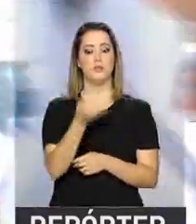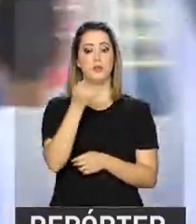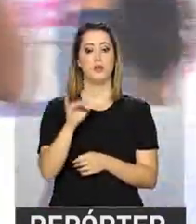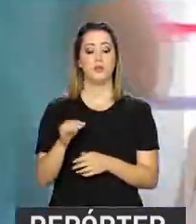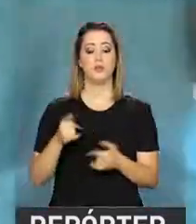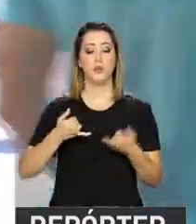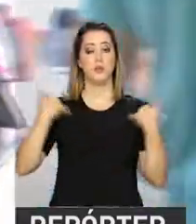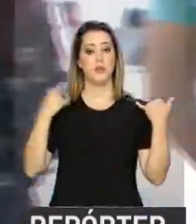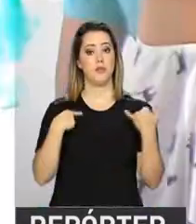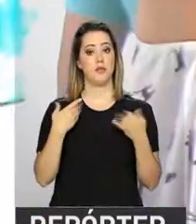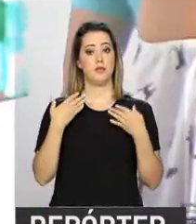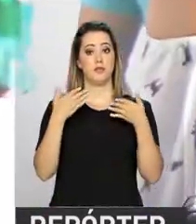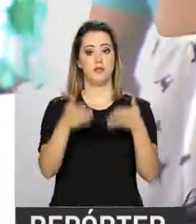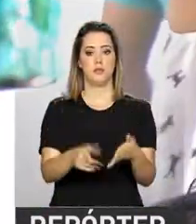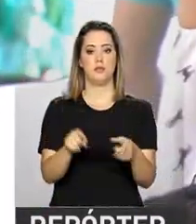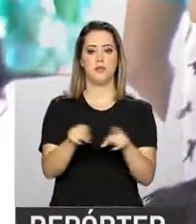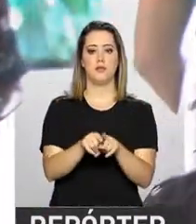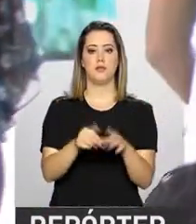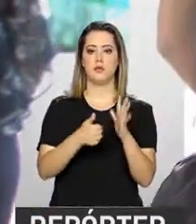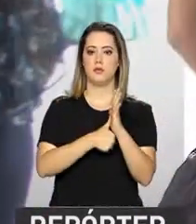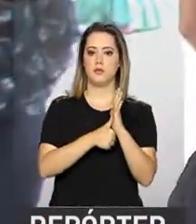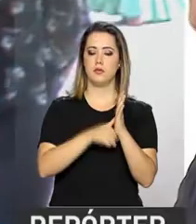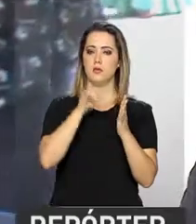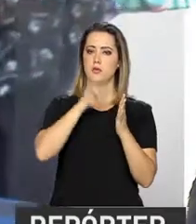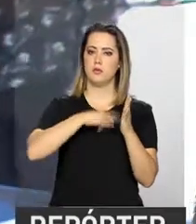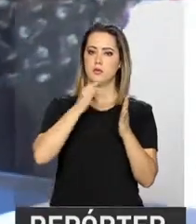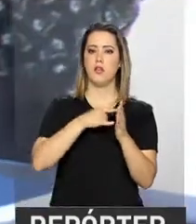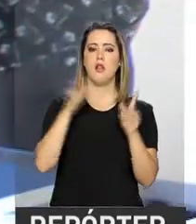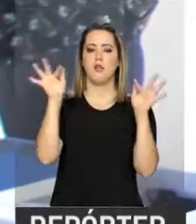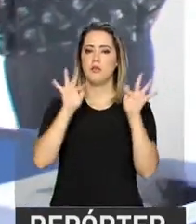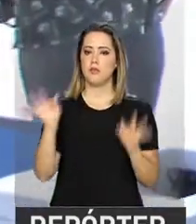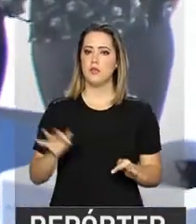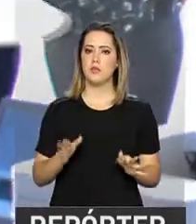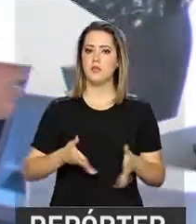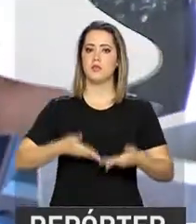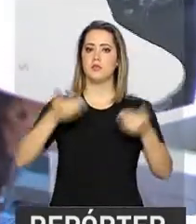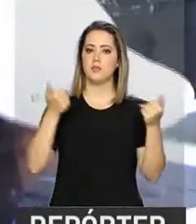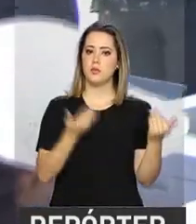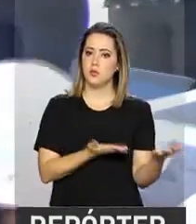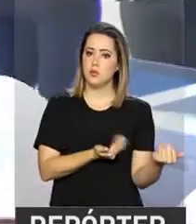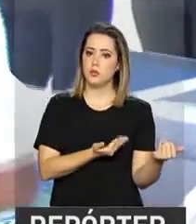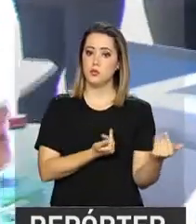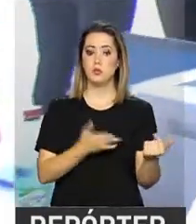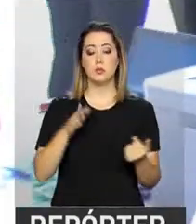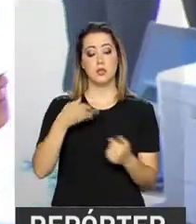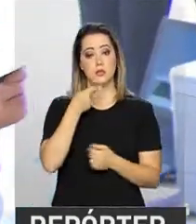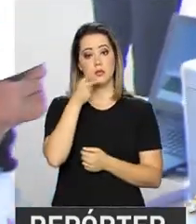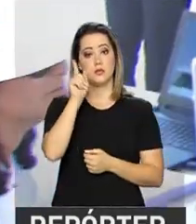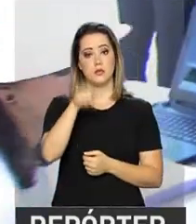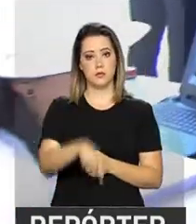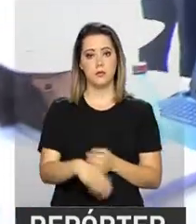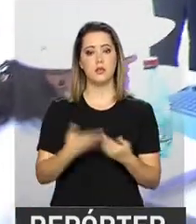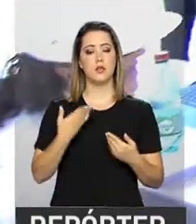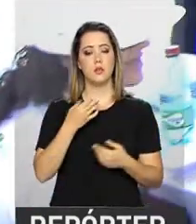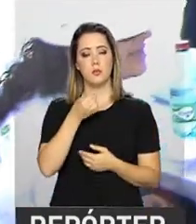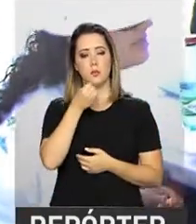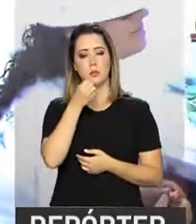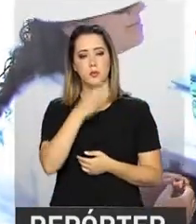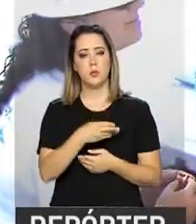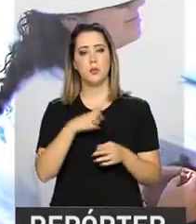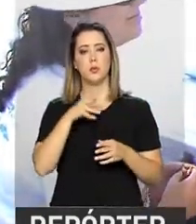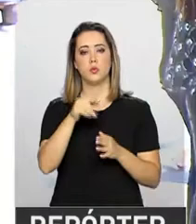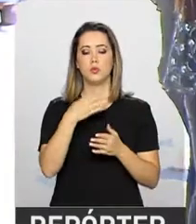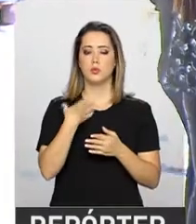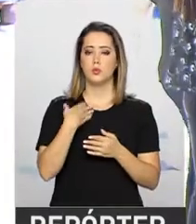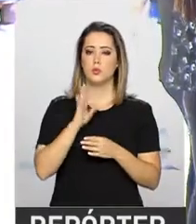veio fazer a ID Jovem. Ela disse que fica feliz dos jovens estarem sendo mais valorizados e garante que vai aproveitar bastante os